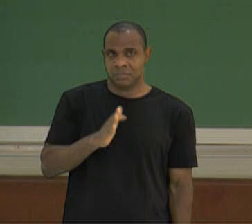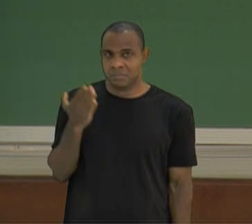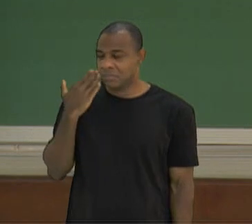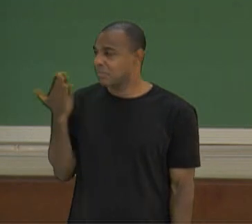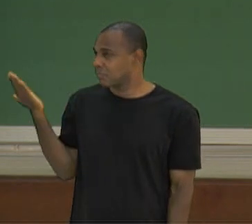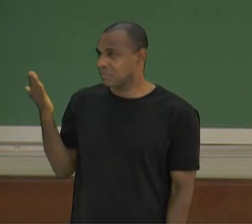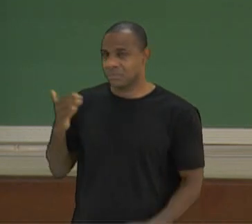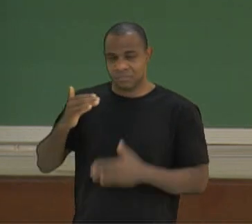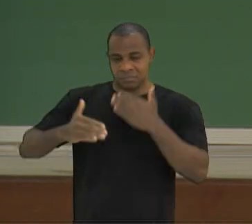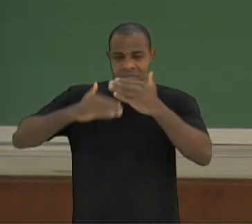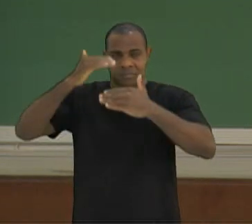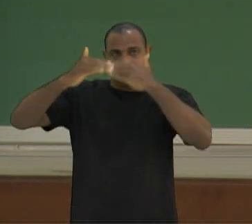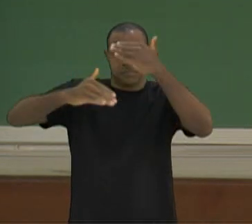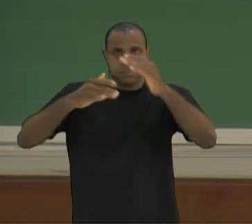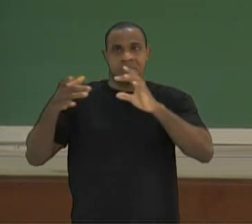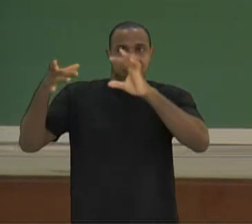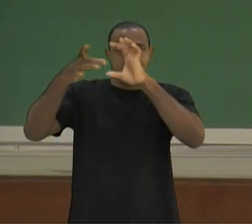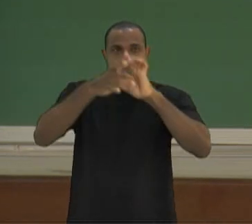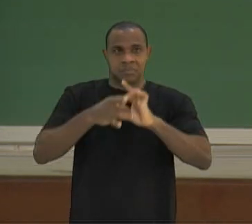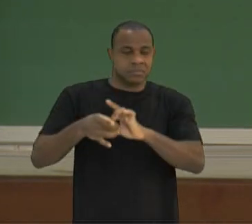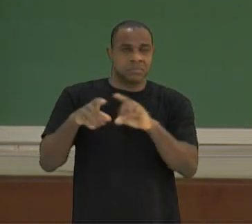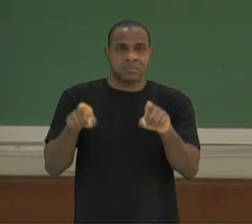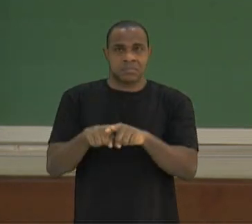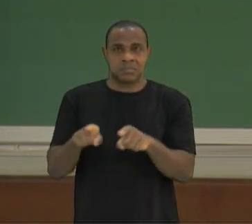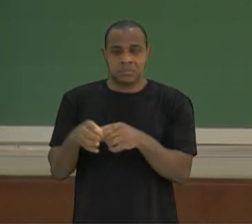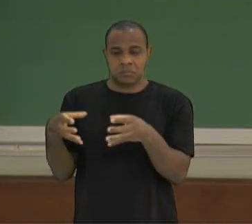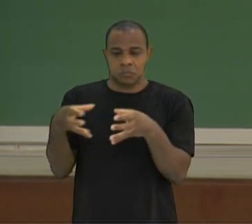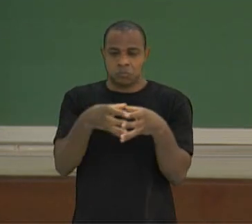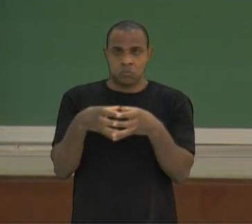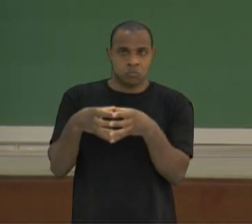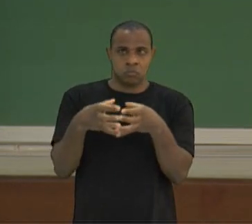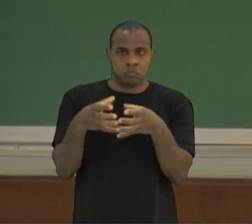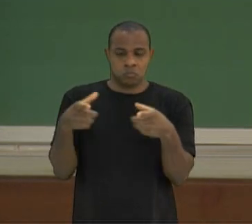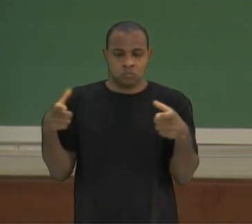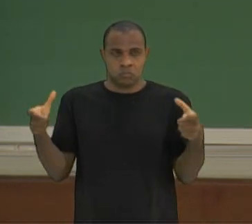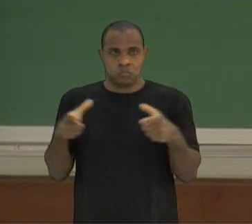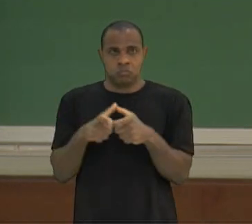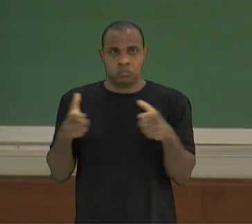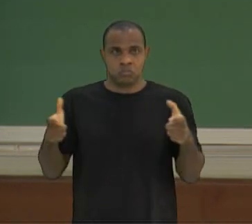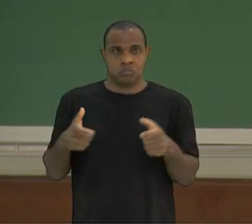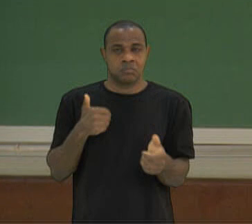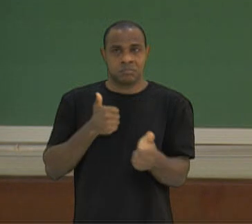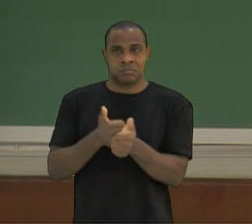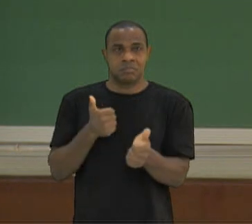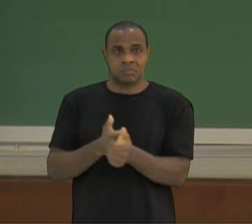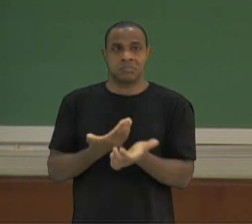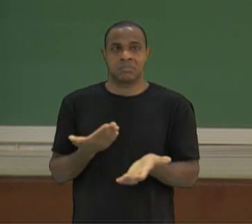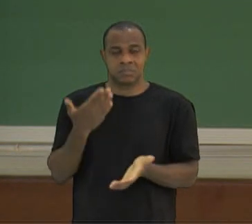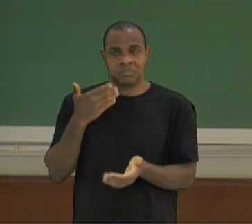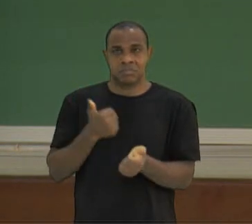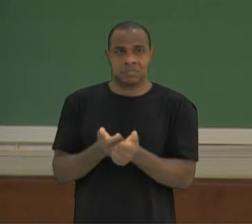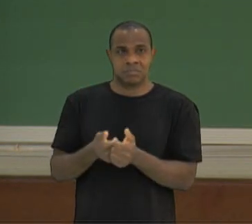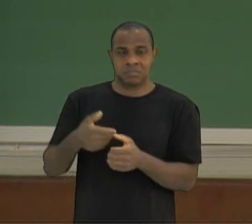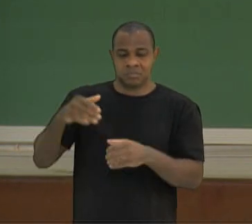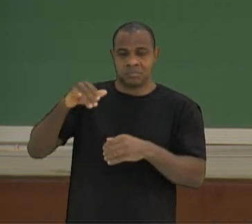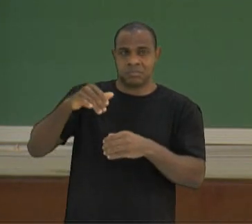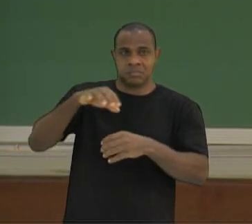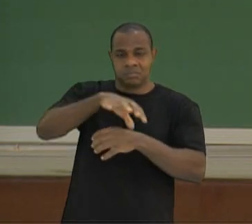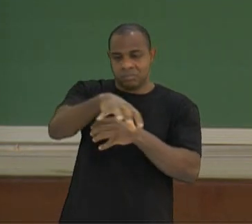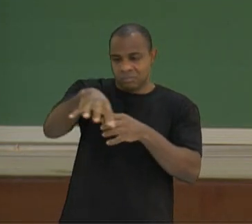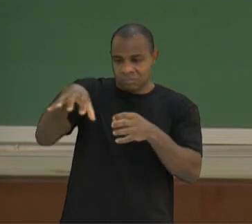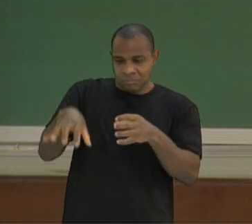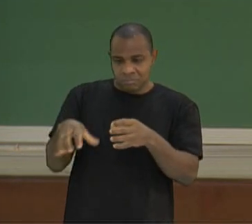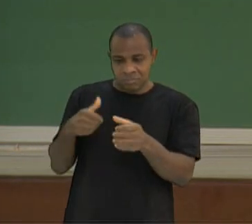de desenvolvimento ali, ou aglomeração urbana que está próxima de uma região metropolitana. Então, nós vamos ter